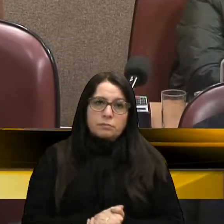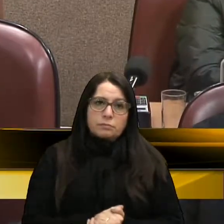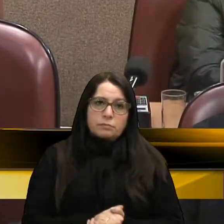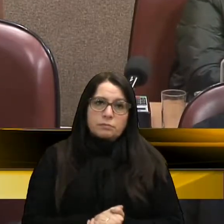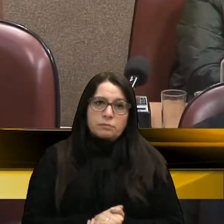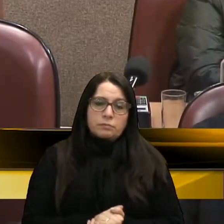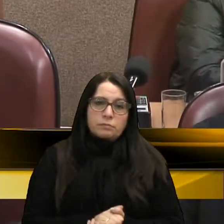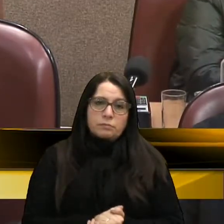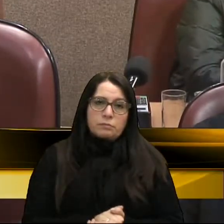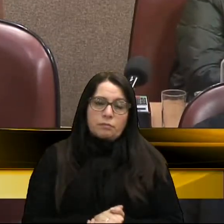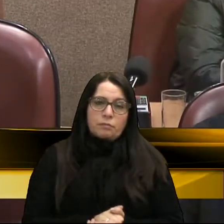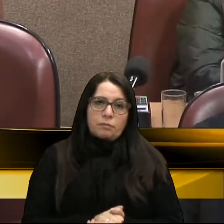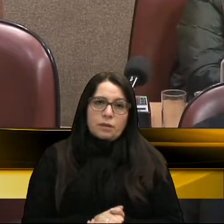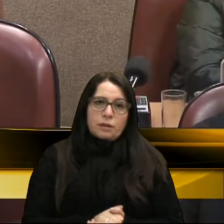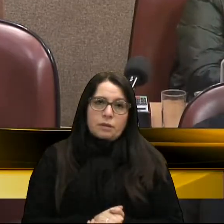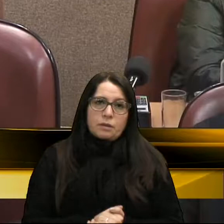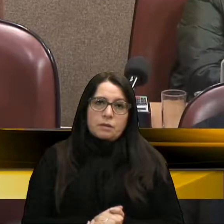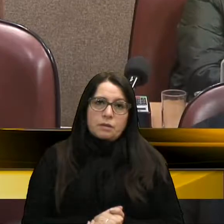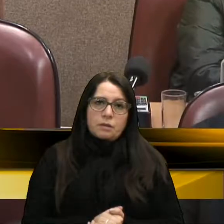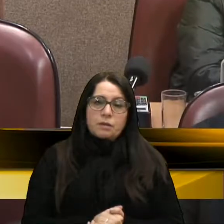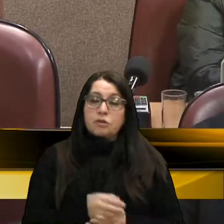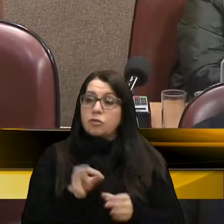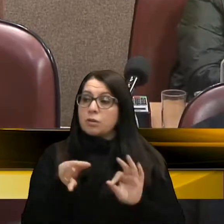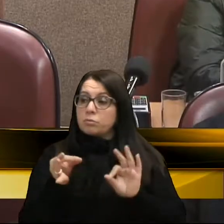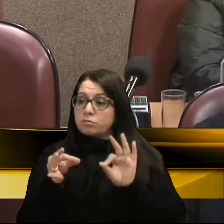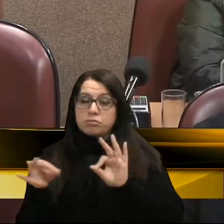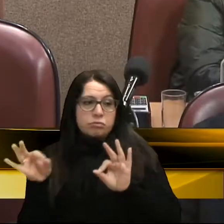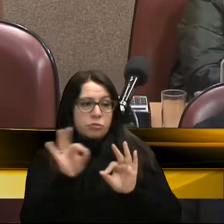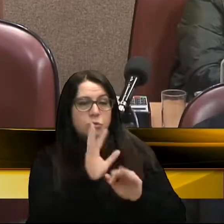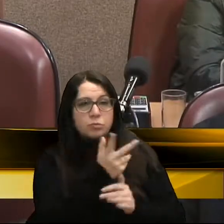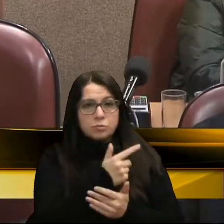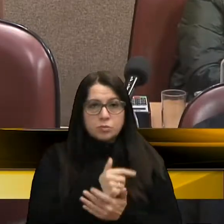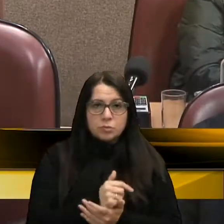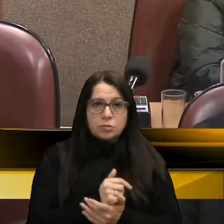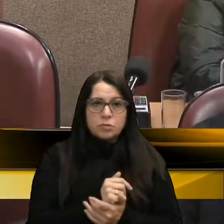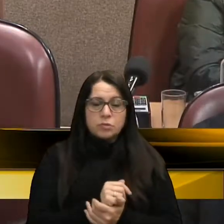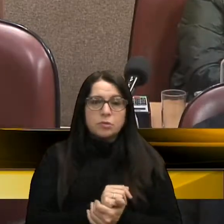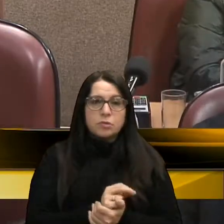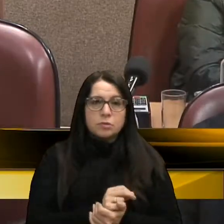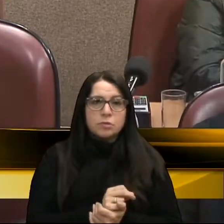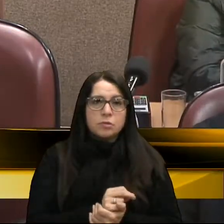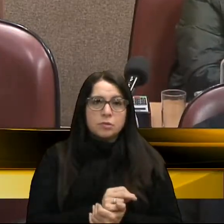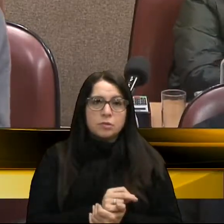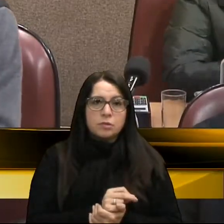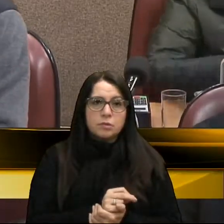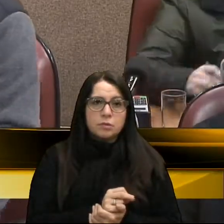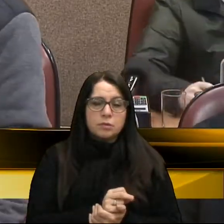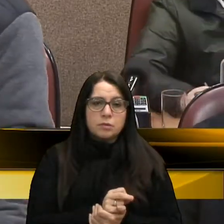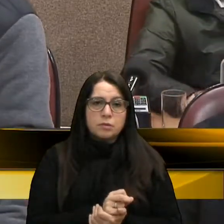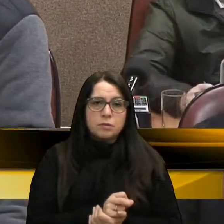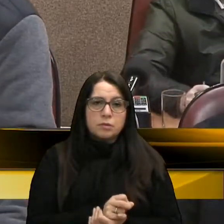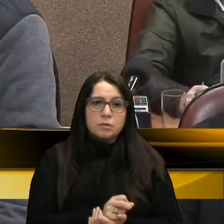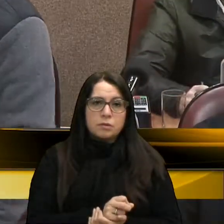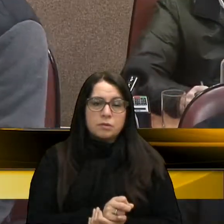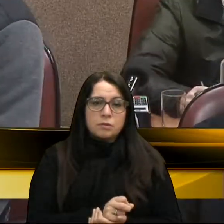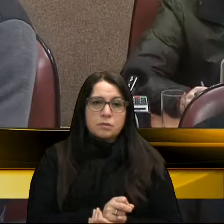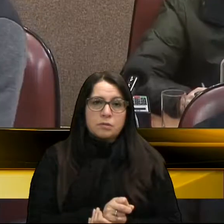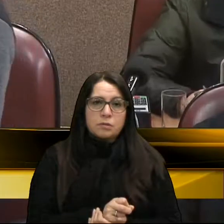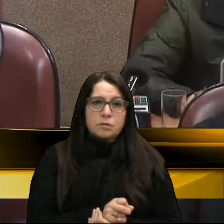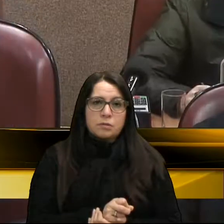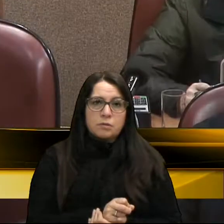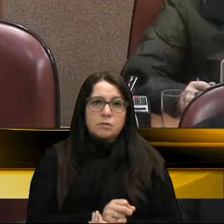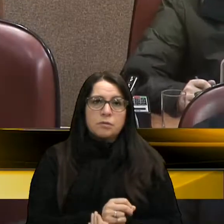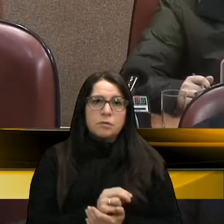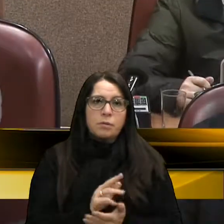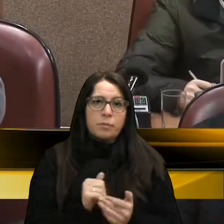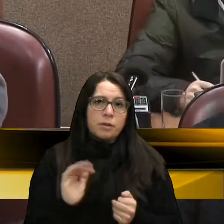De se chegar num consenso, buscar o consenso, né? Então, nobres pais,